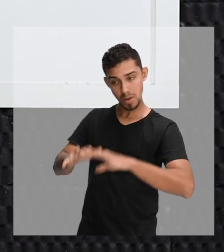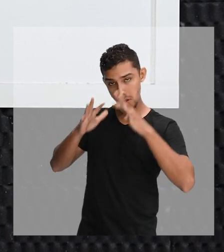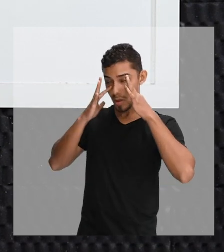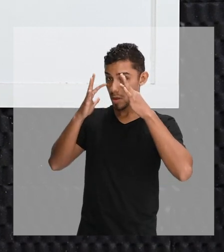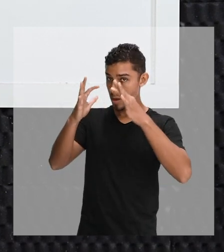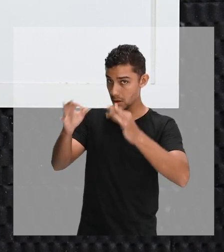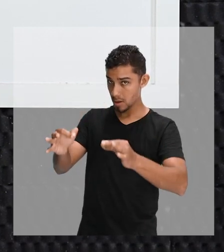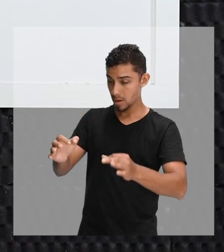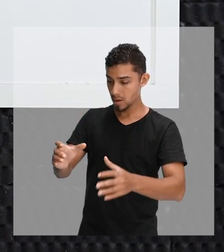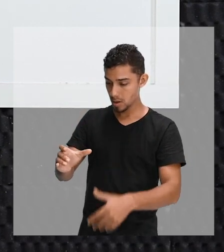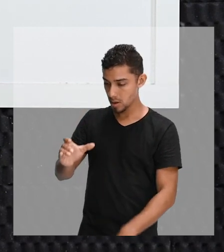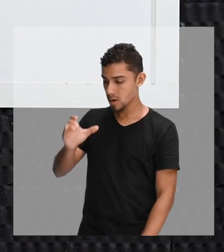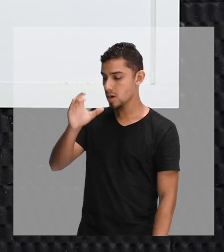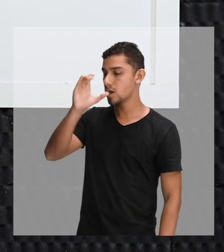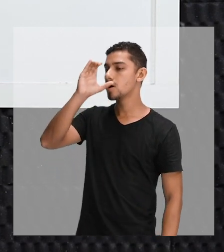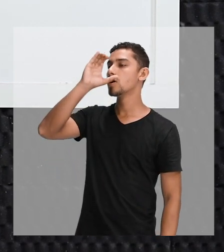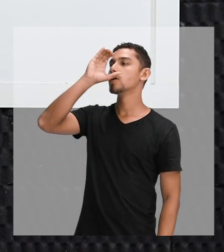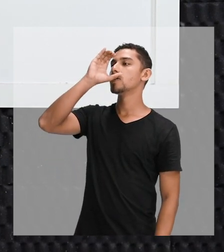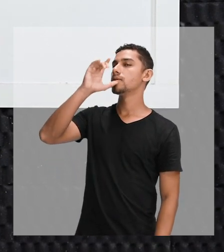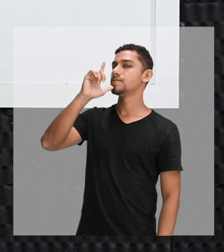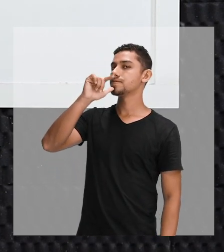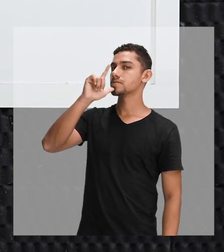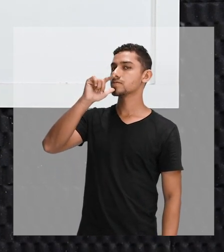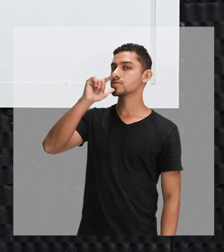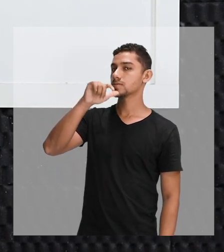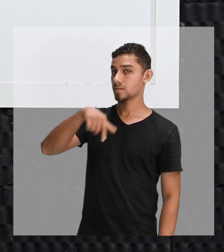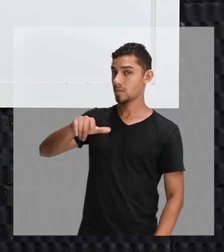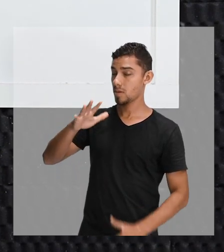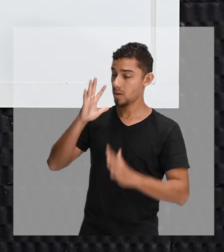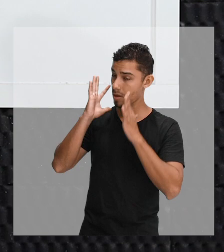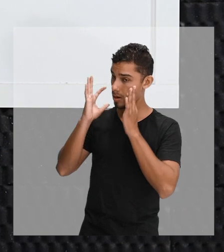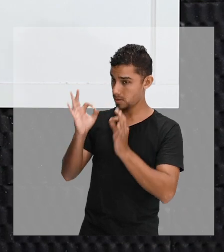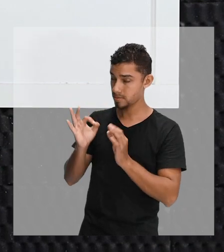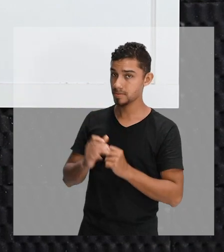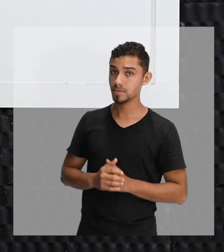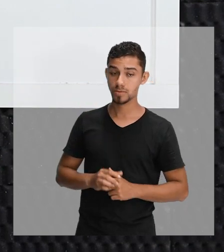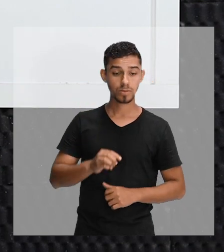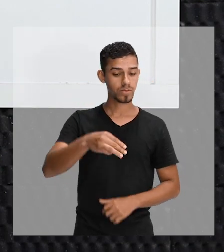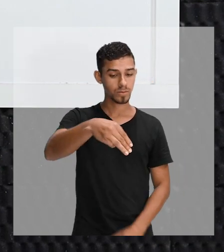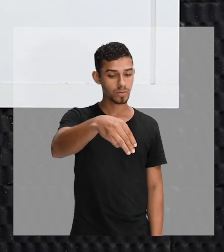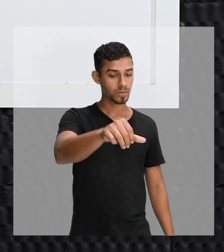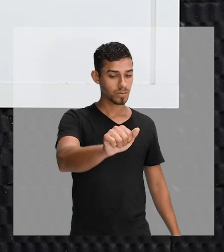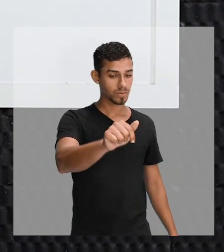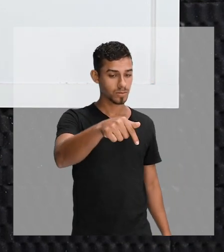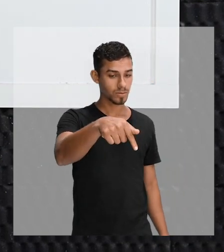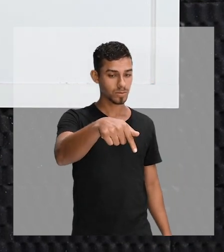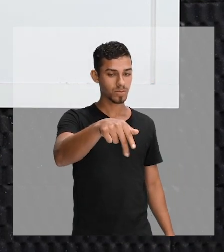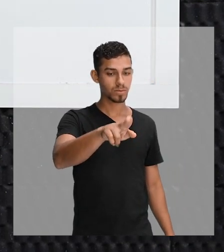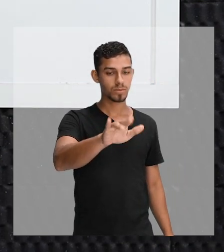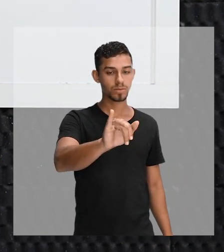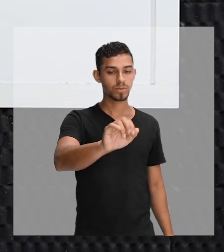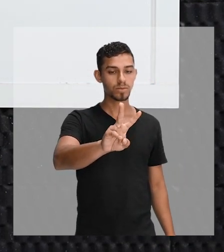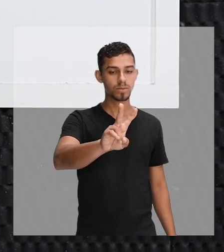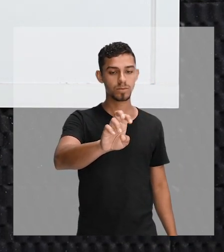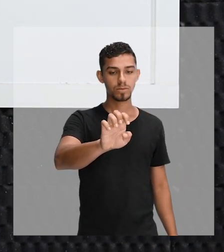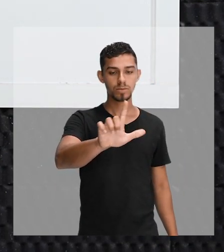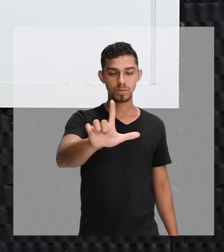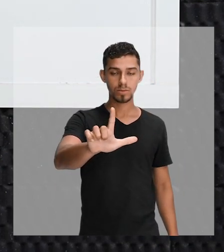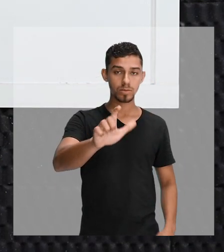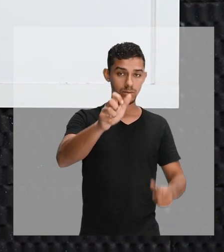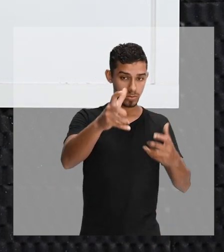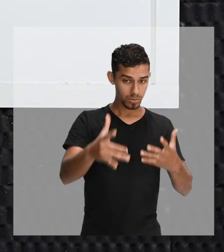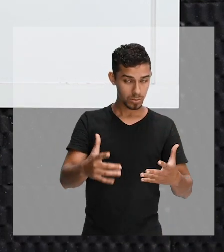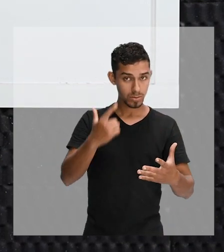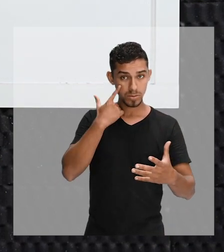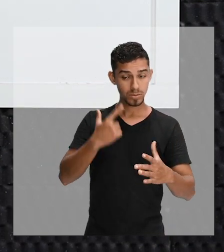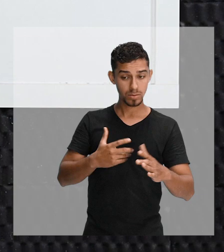agora. Presta atenção, Maquiavel vai tratar do realismo político. Ó, gente, isso aqui aparece em vestibular quase